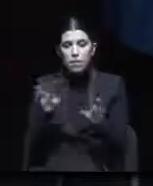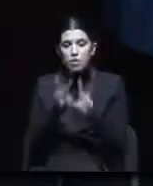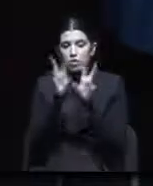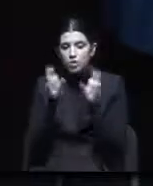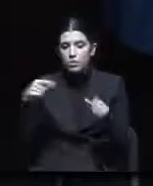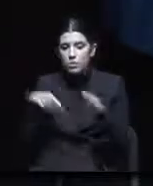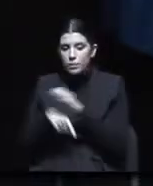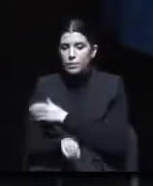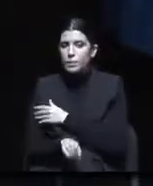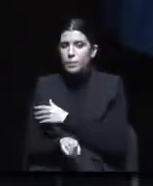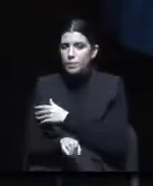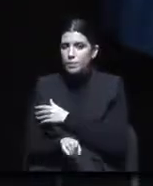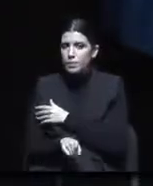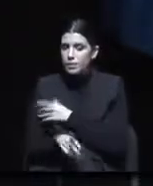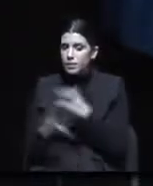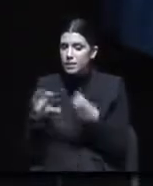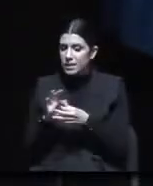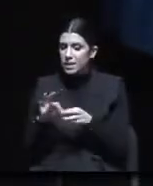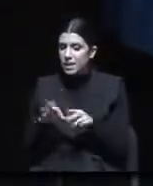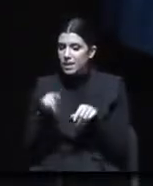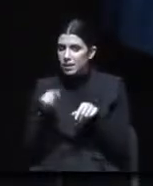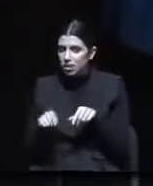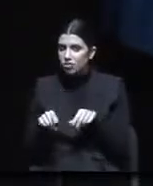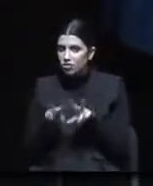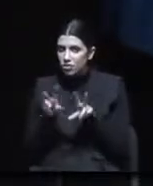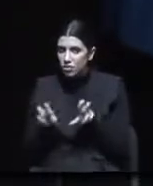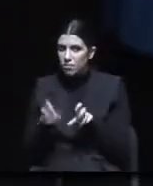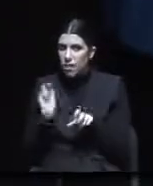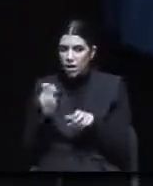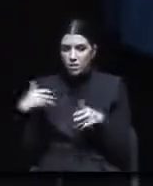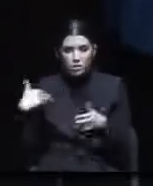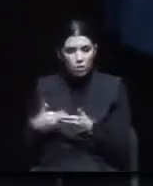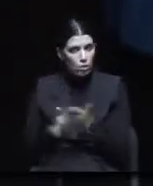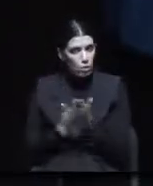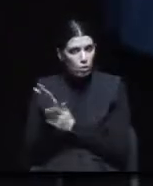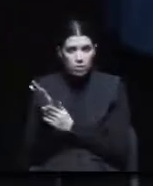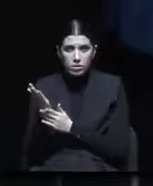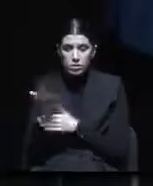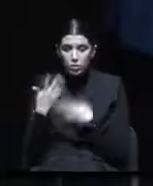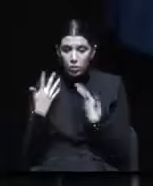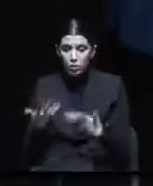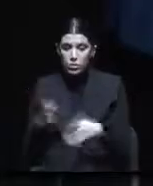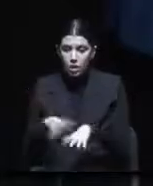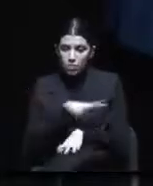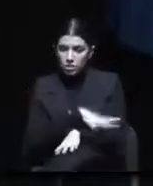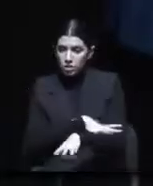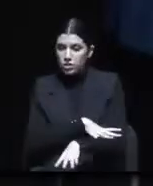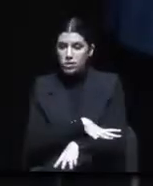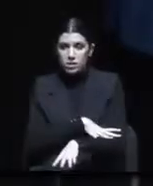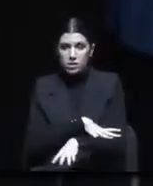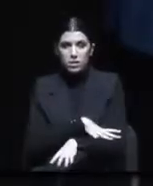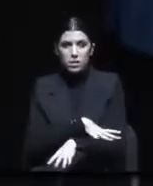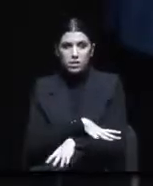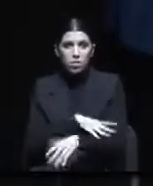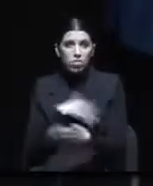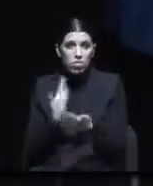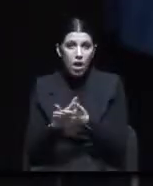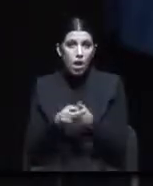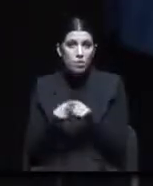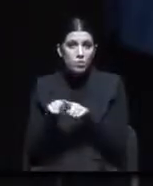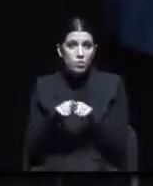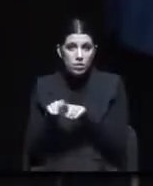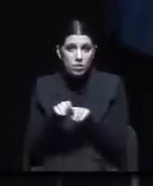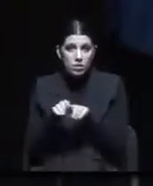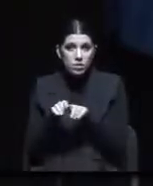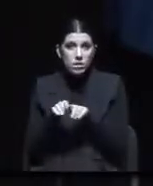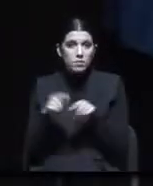que temos levantado face a esta questão ao longo dos anos mantêm-se. A verdade é que o atual Executivo perpetua uma política de